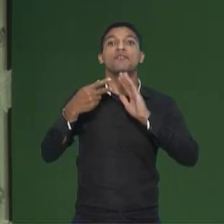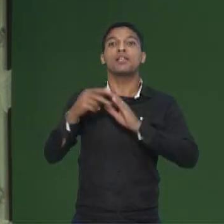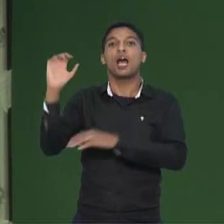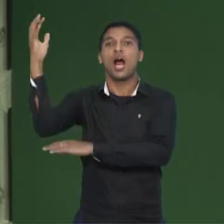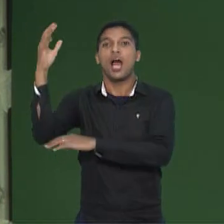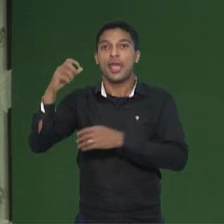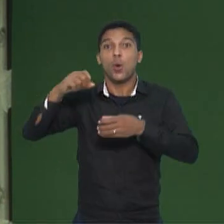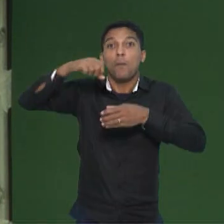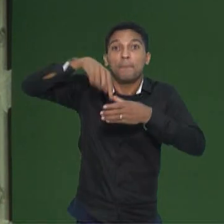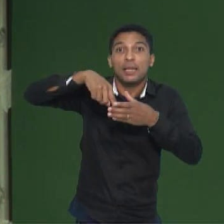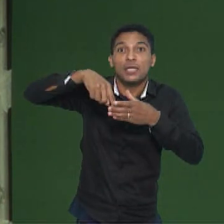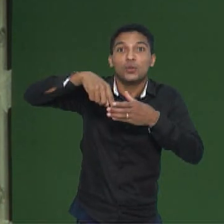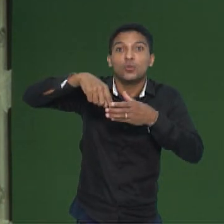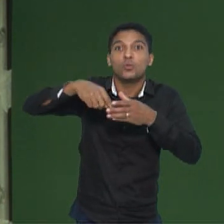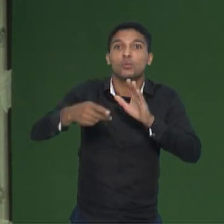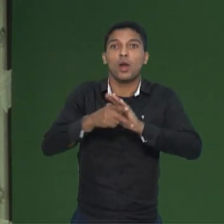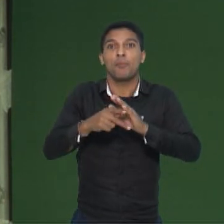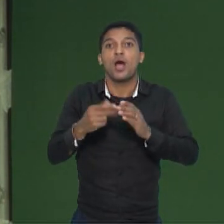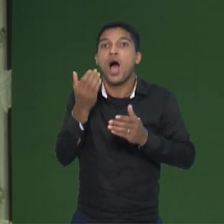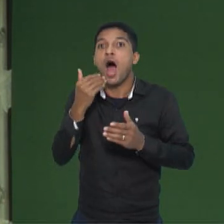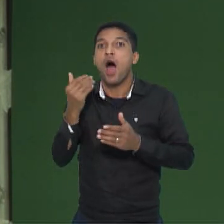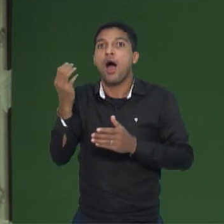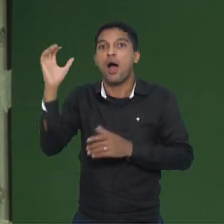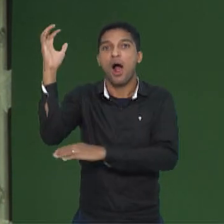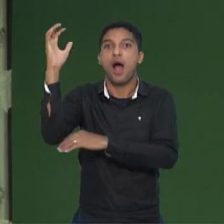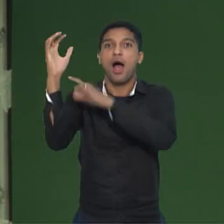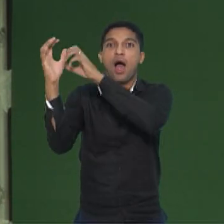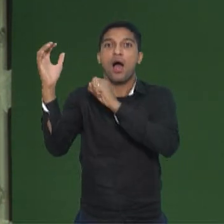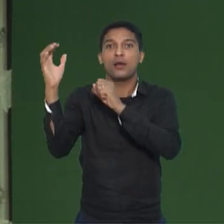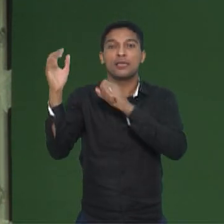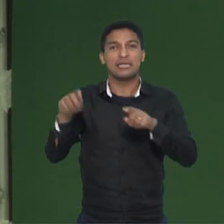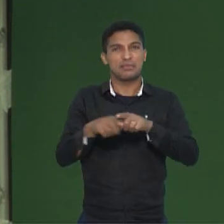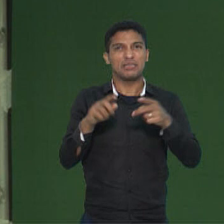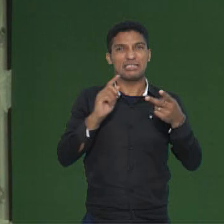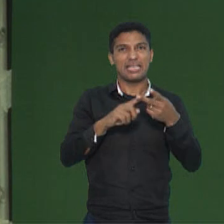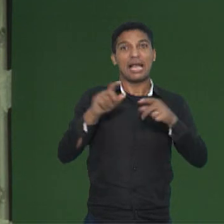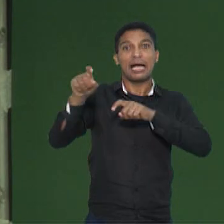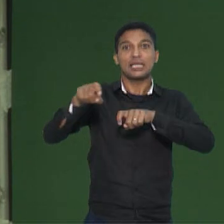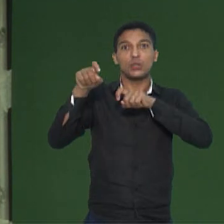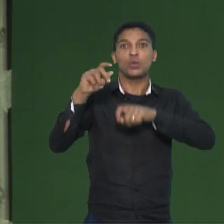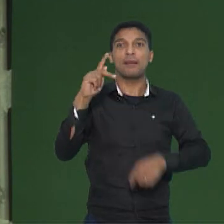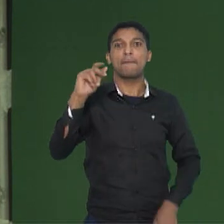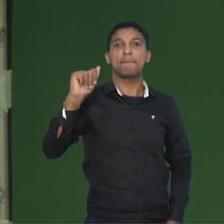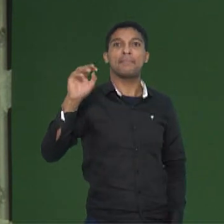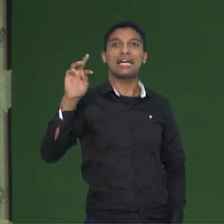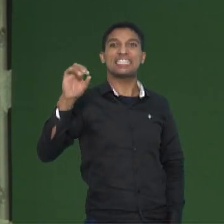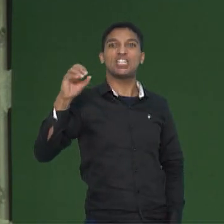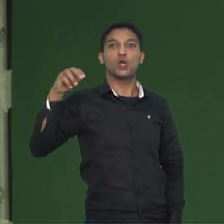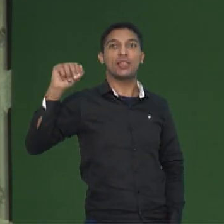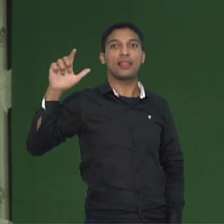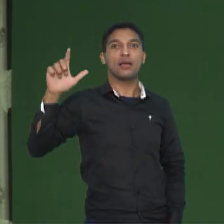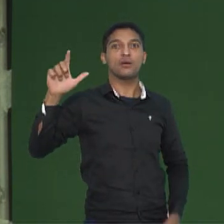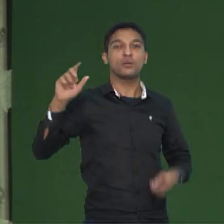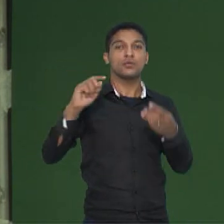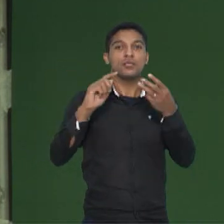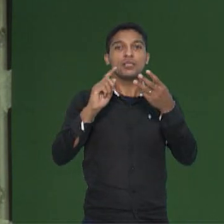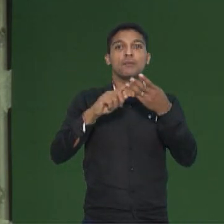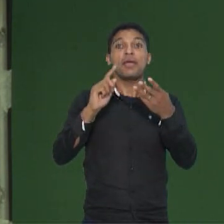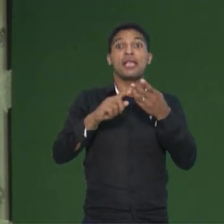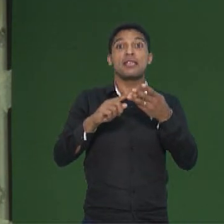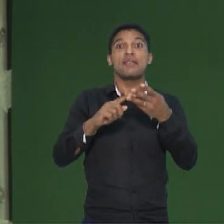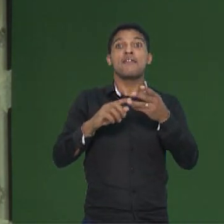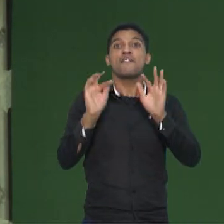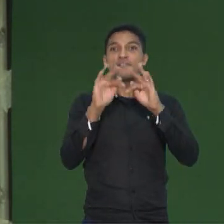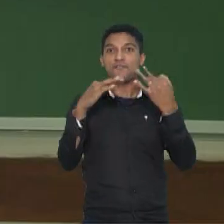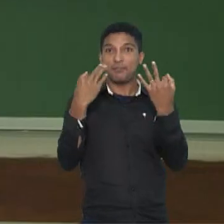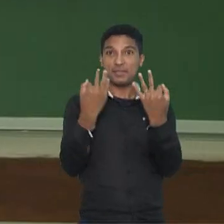patronal. Familiar e itinerante, aquela que muda toda hora. A patronal e a familiar. Familiar e de subsistência e itinerante e